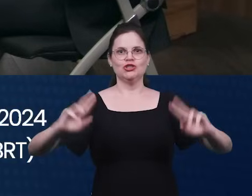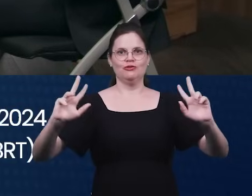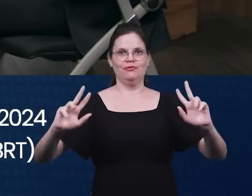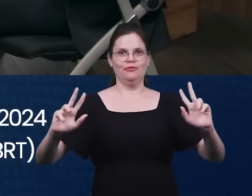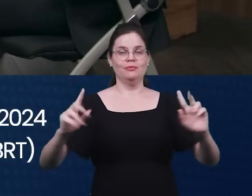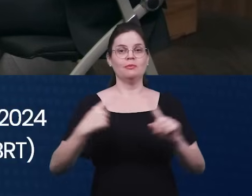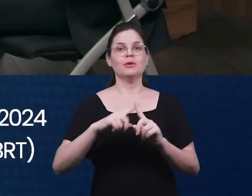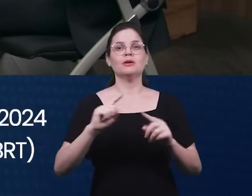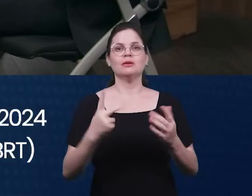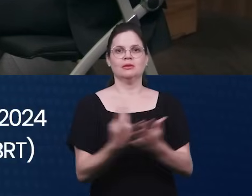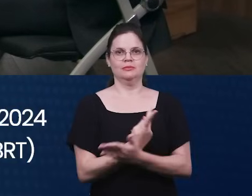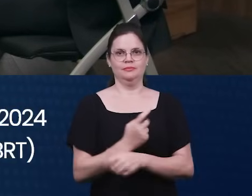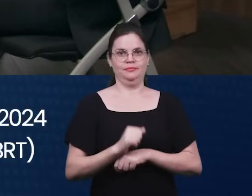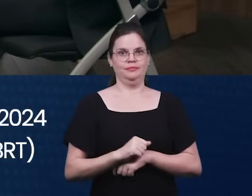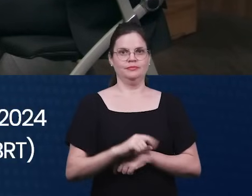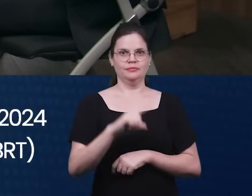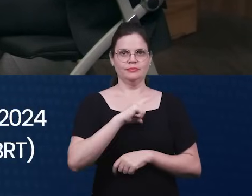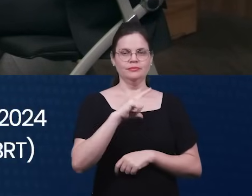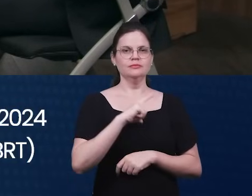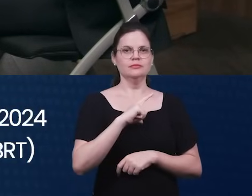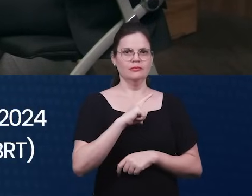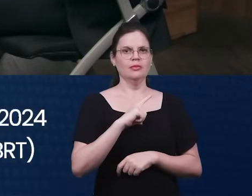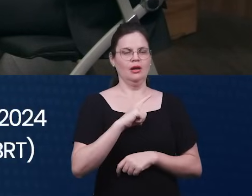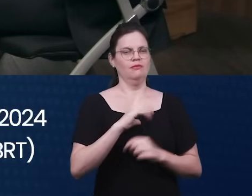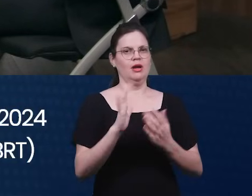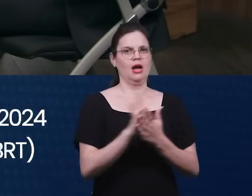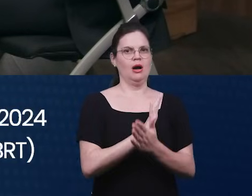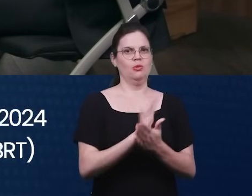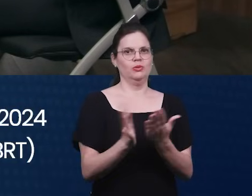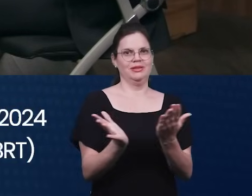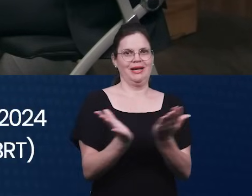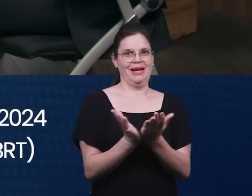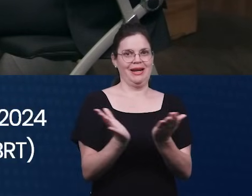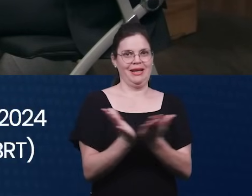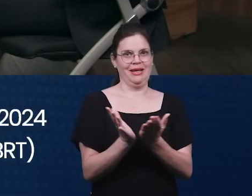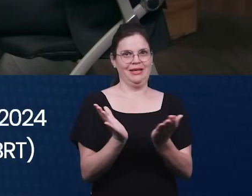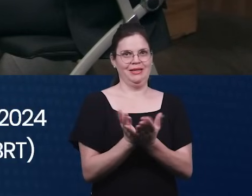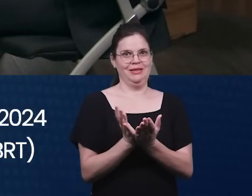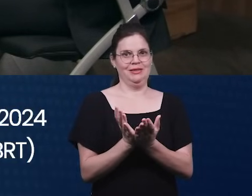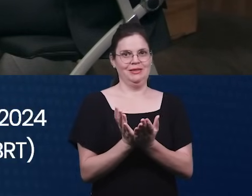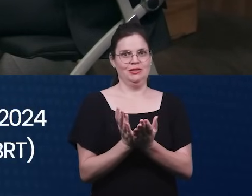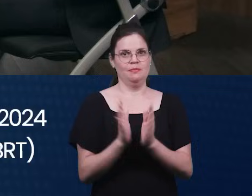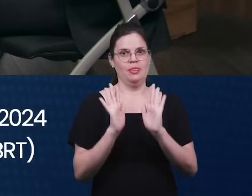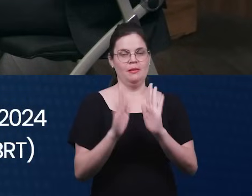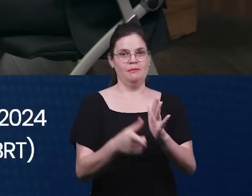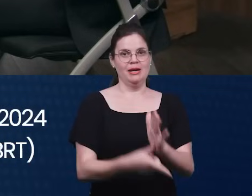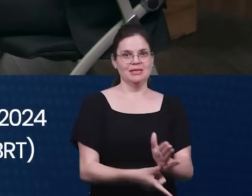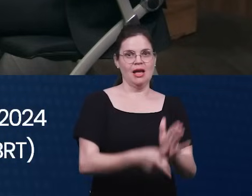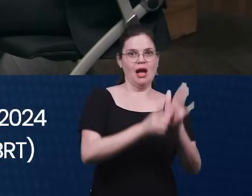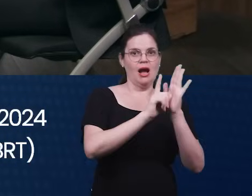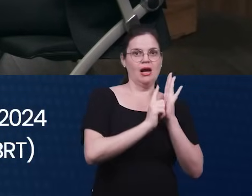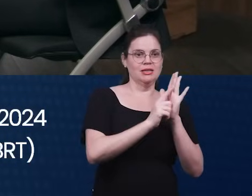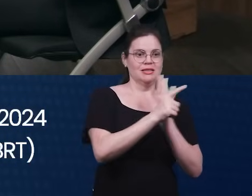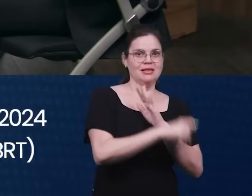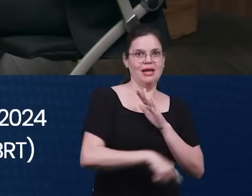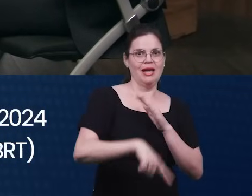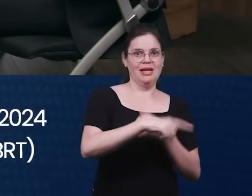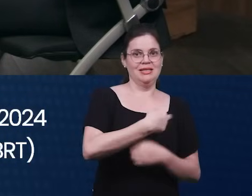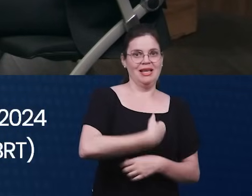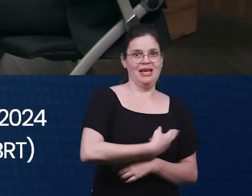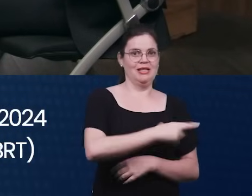crentes mas que tinham antes de se converterem eles eram da seita dos fariseus ou seja